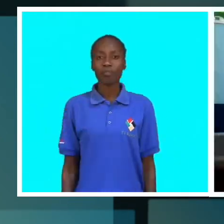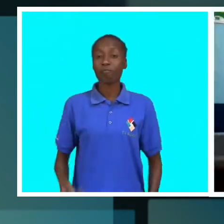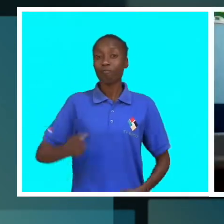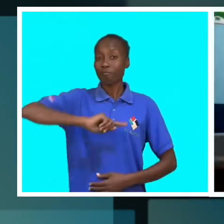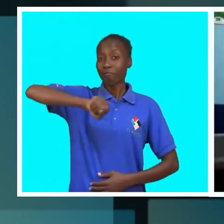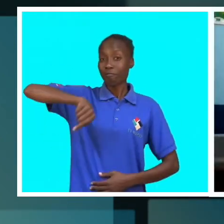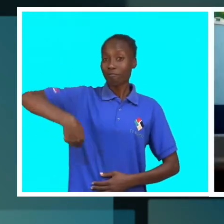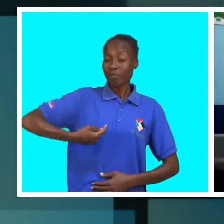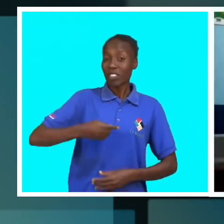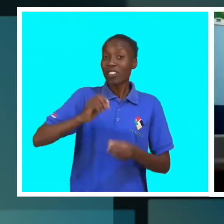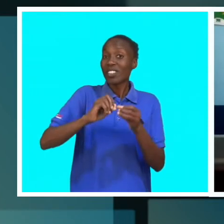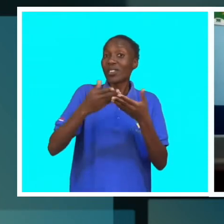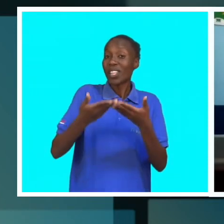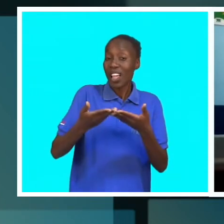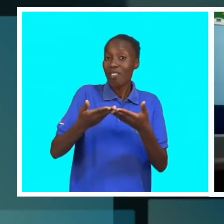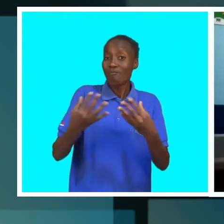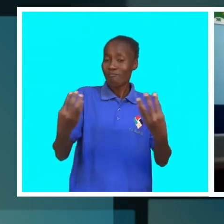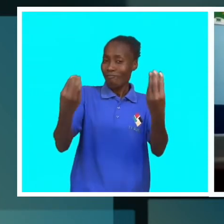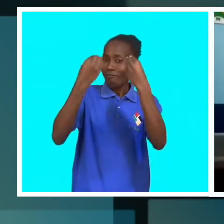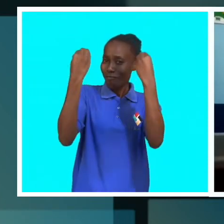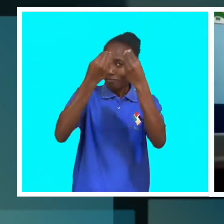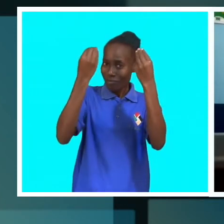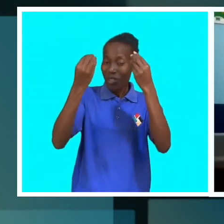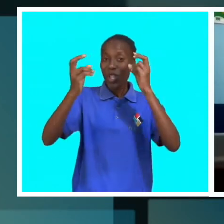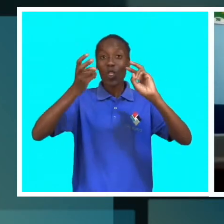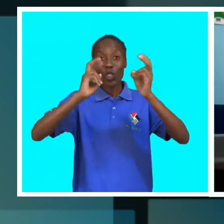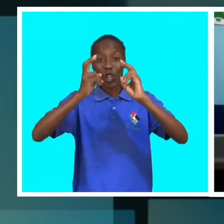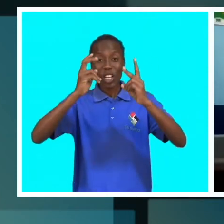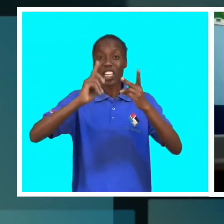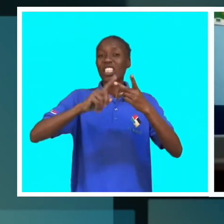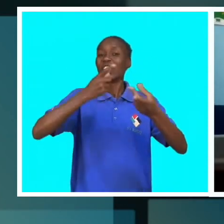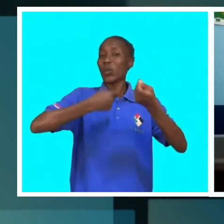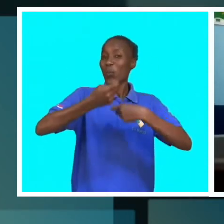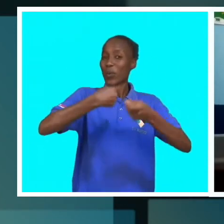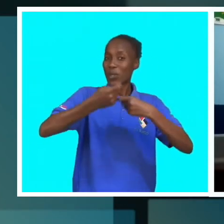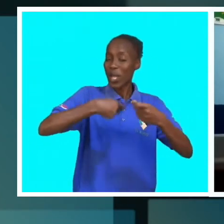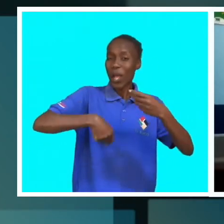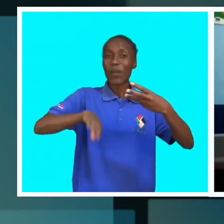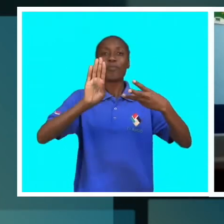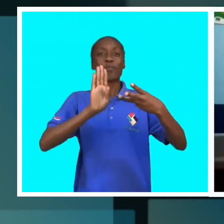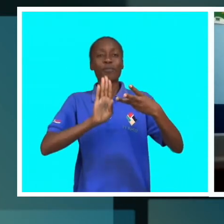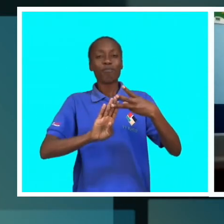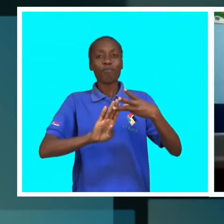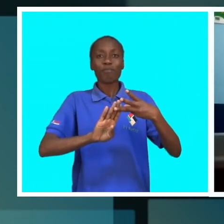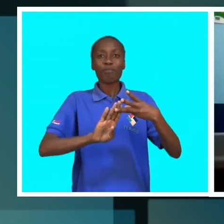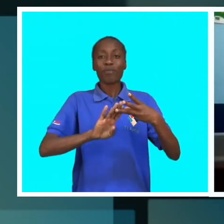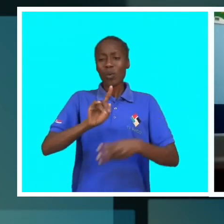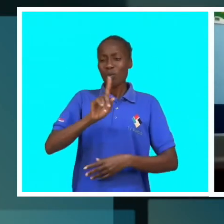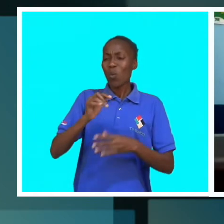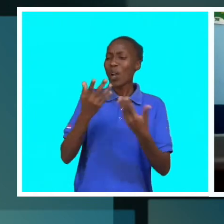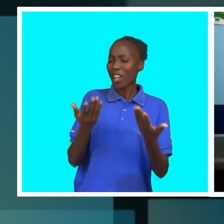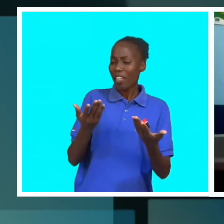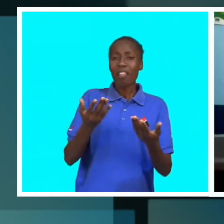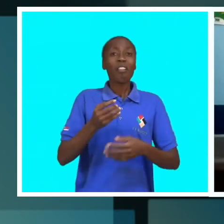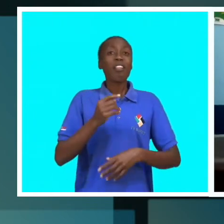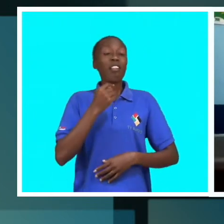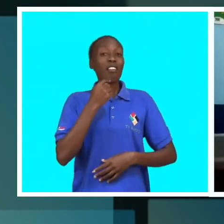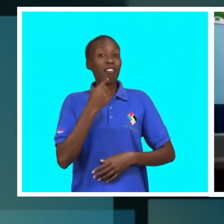Nós oferecemos cursos industriais e cursos comerciais. Quais são?